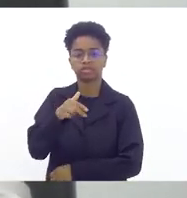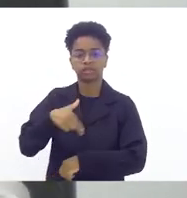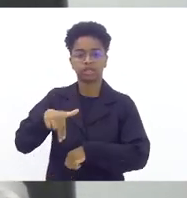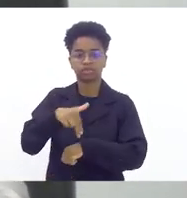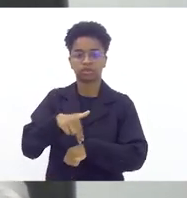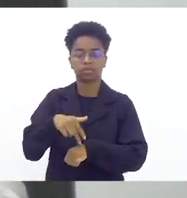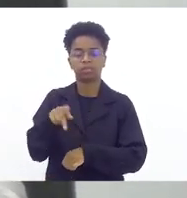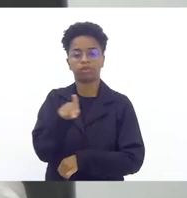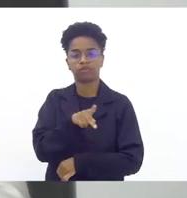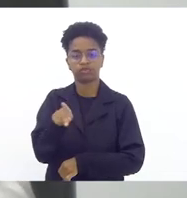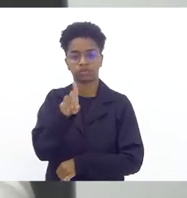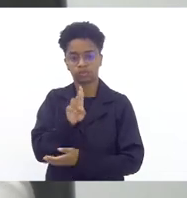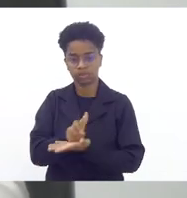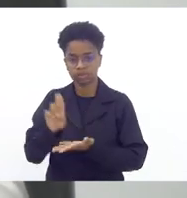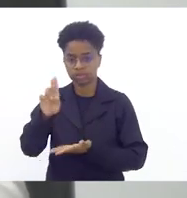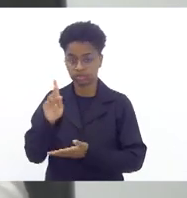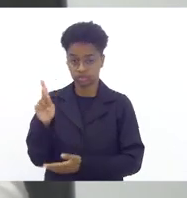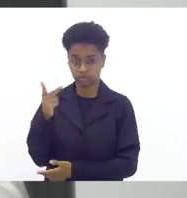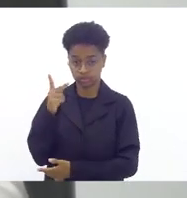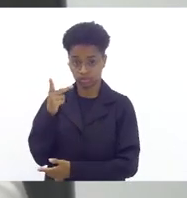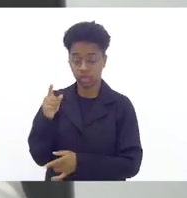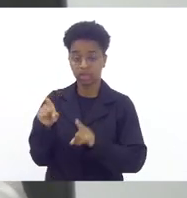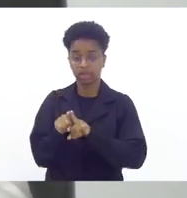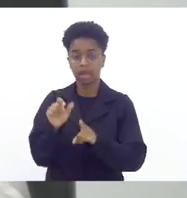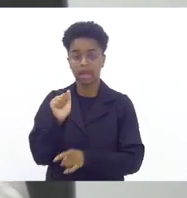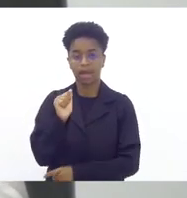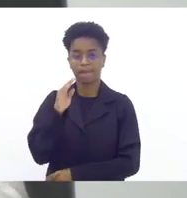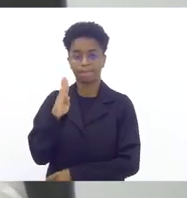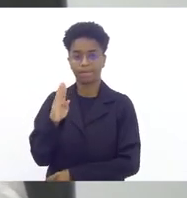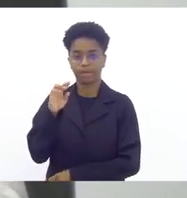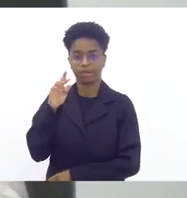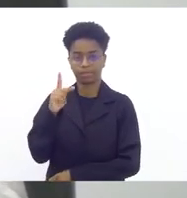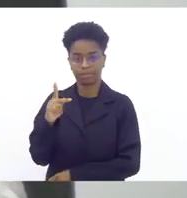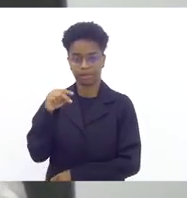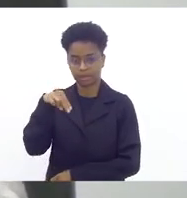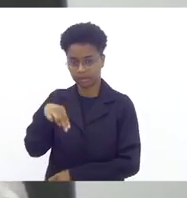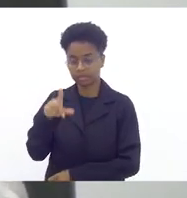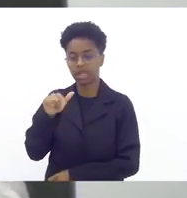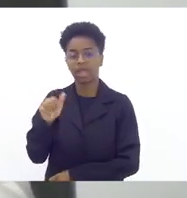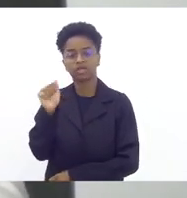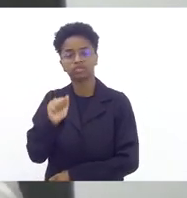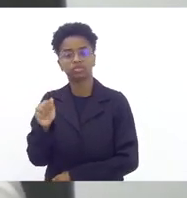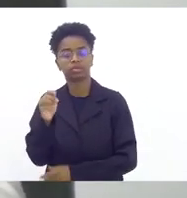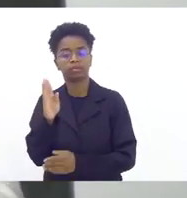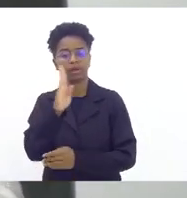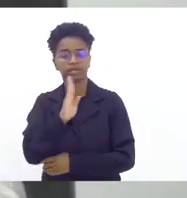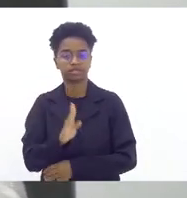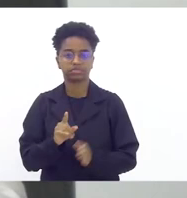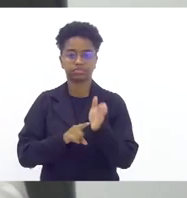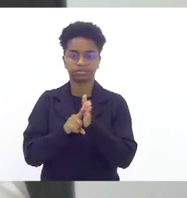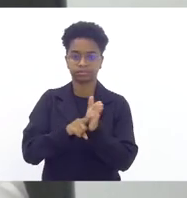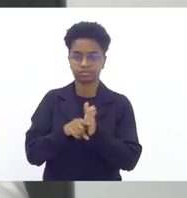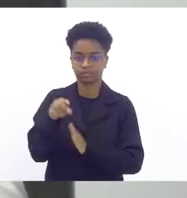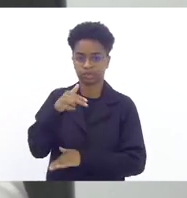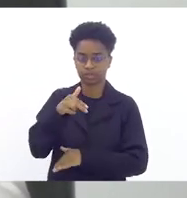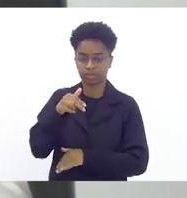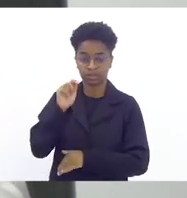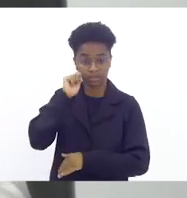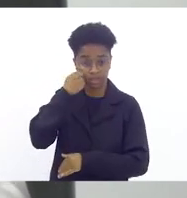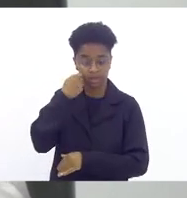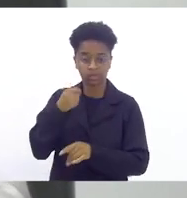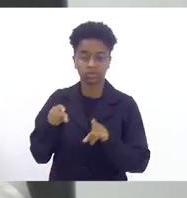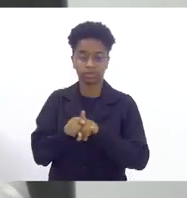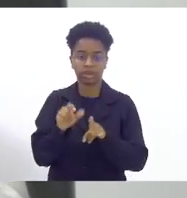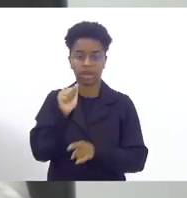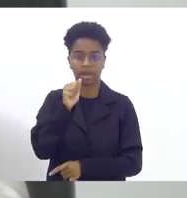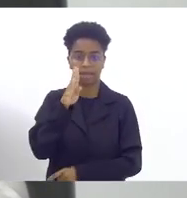História, na ABPN, que a Associação Brasileira de Pesquisadores Negros, e na ABEC,